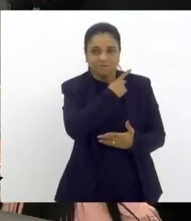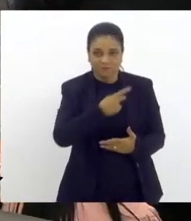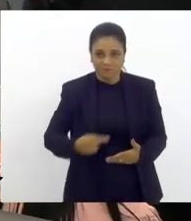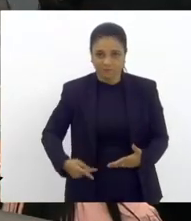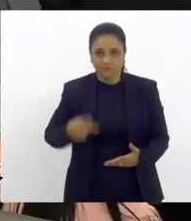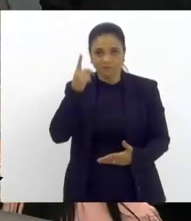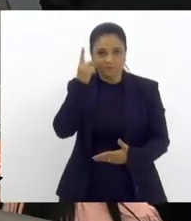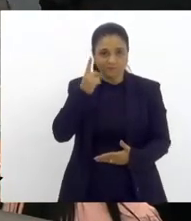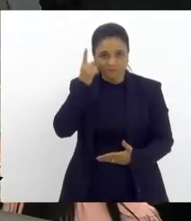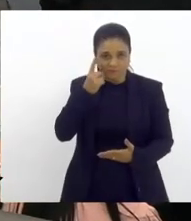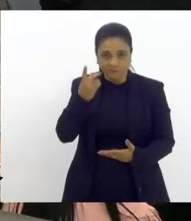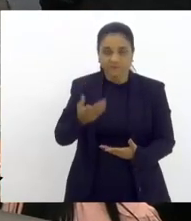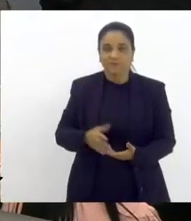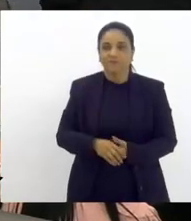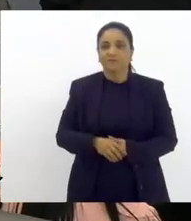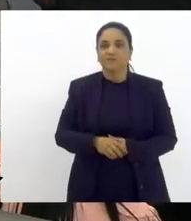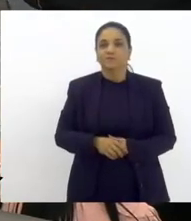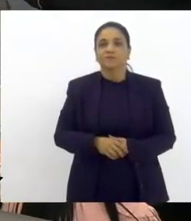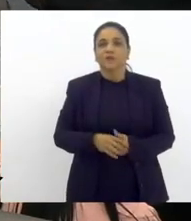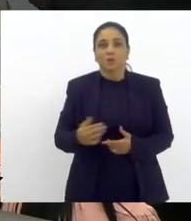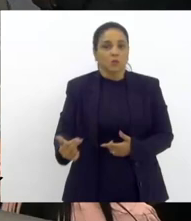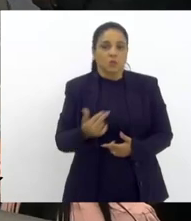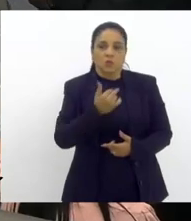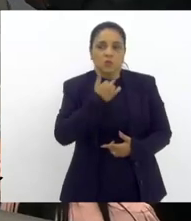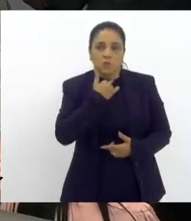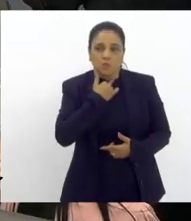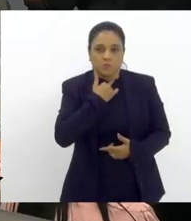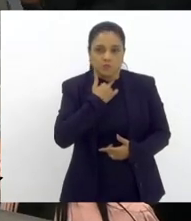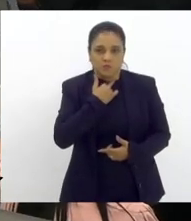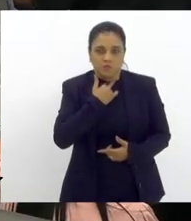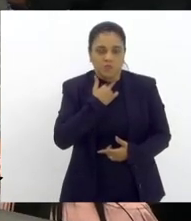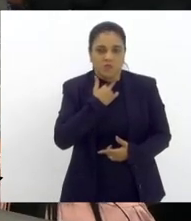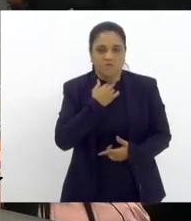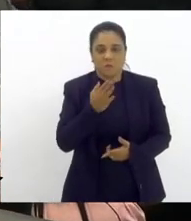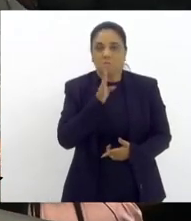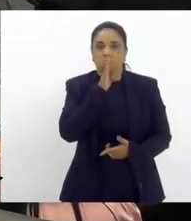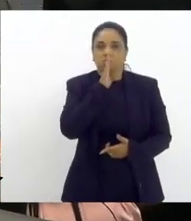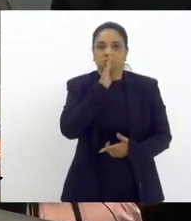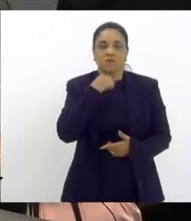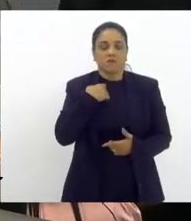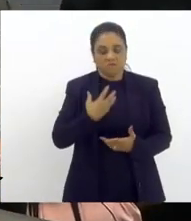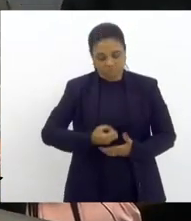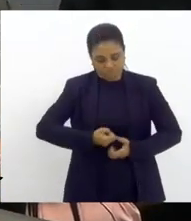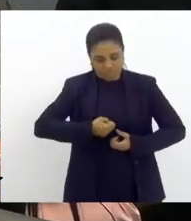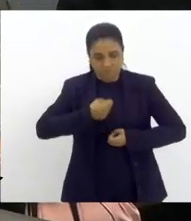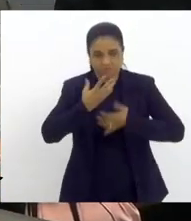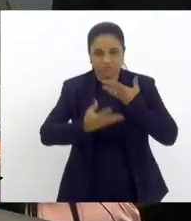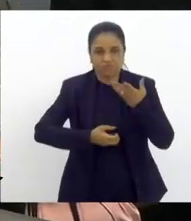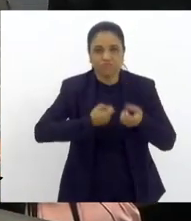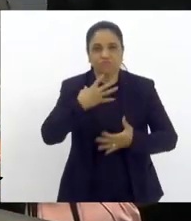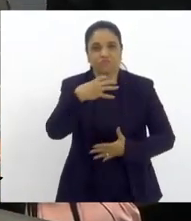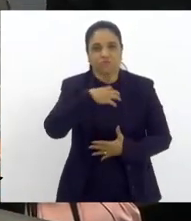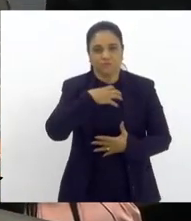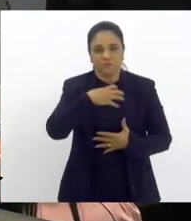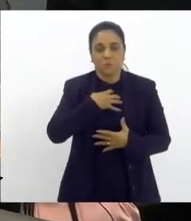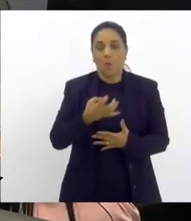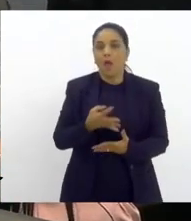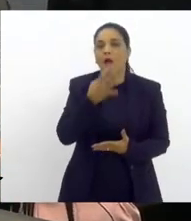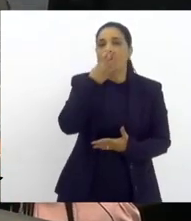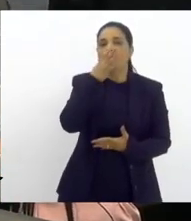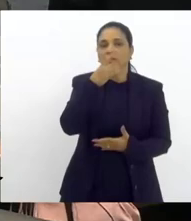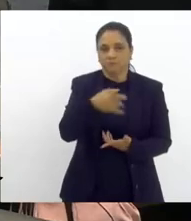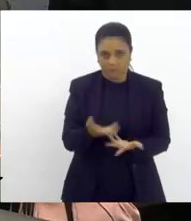eu não podia deixar de expressar o meu sentimento a minha admiração